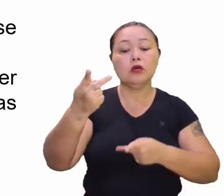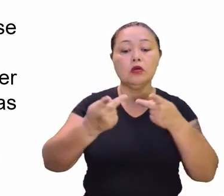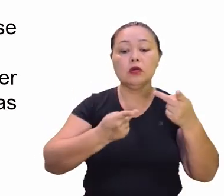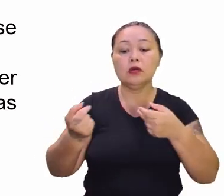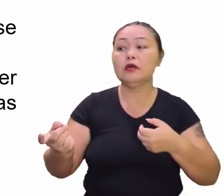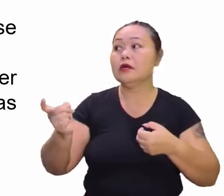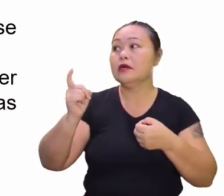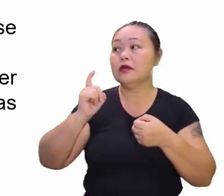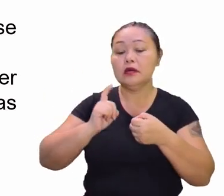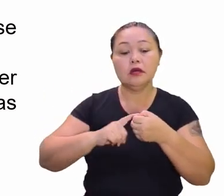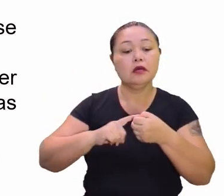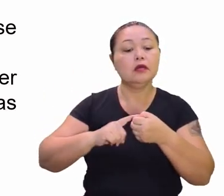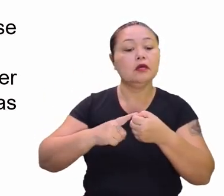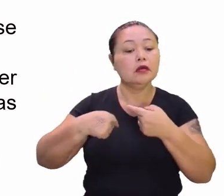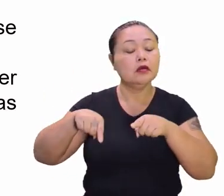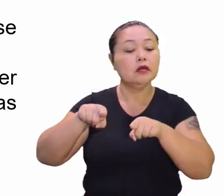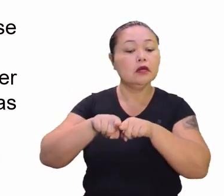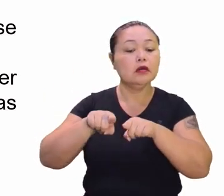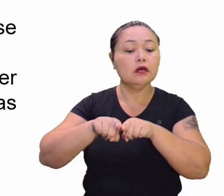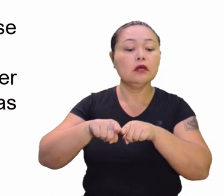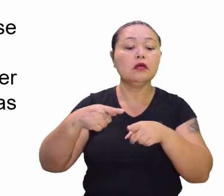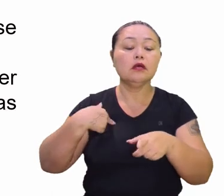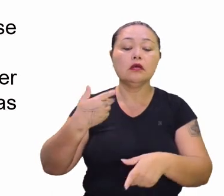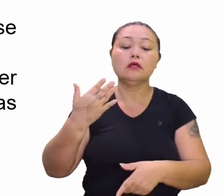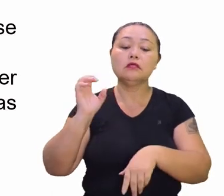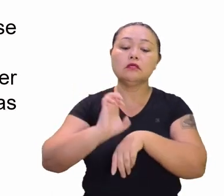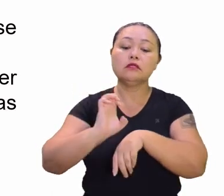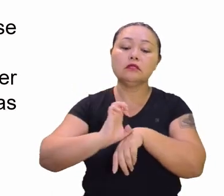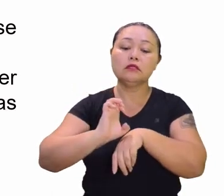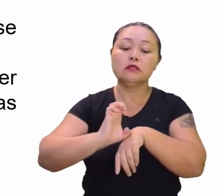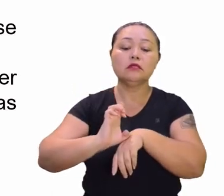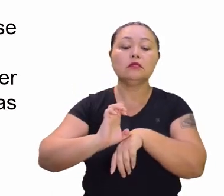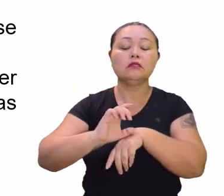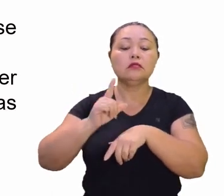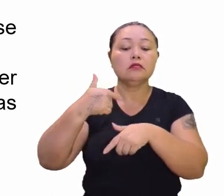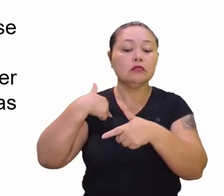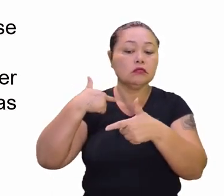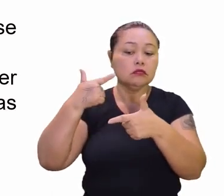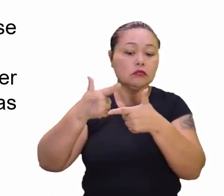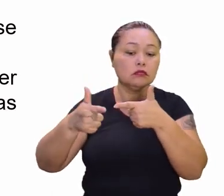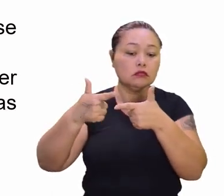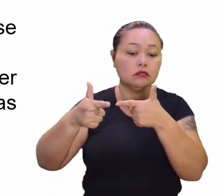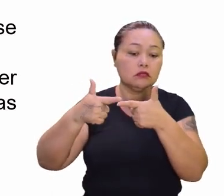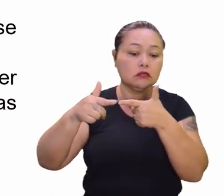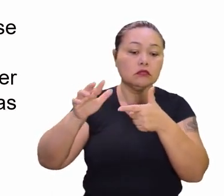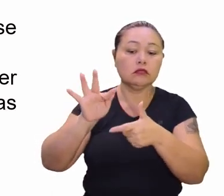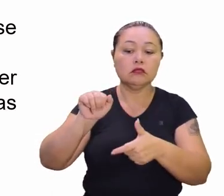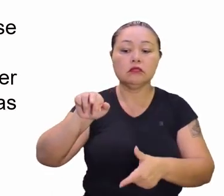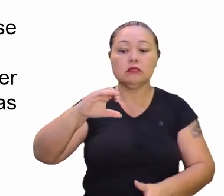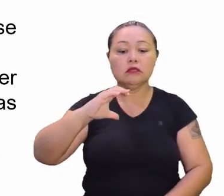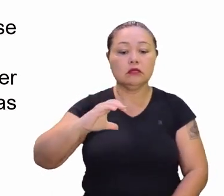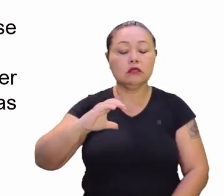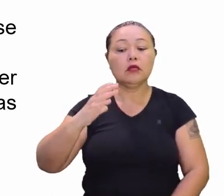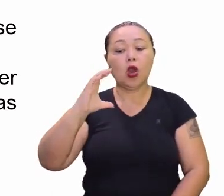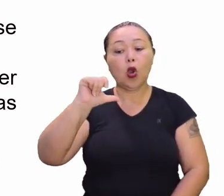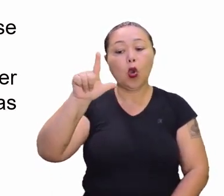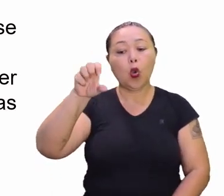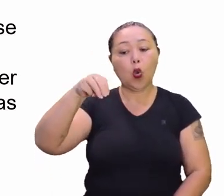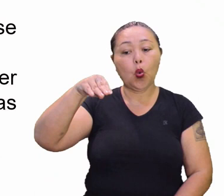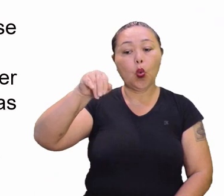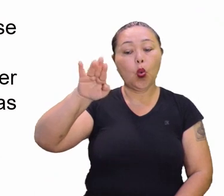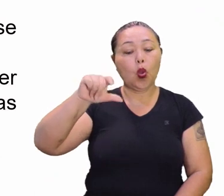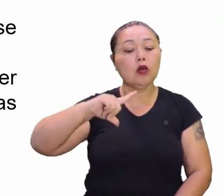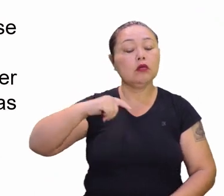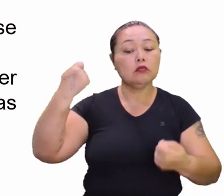projeto voltou a ser prioritário para o Estado em razão dos problemas com as Farc na Colômbia. Então, era para a segurança. Então,